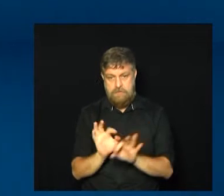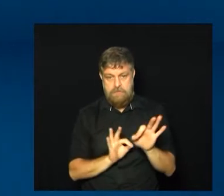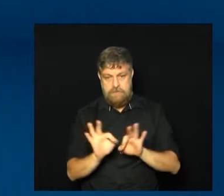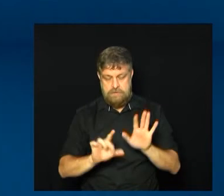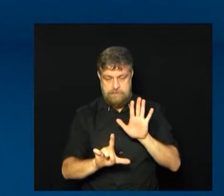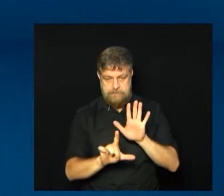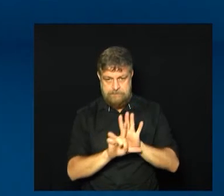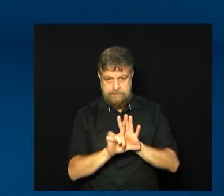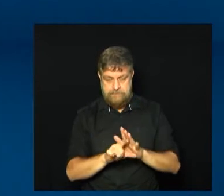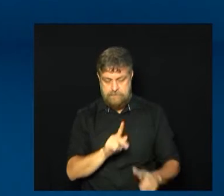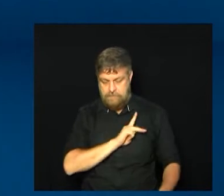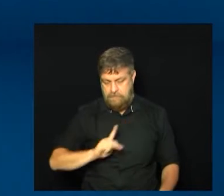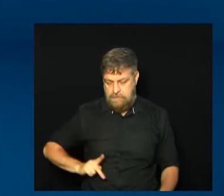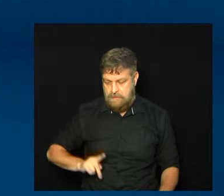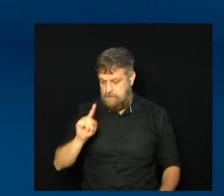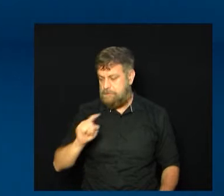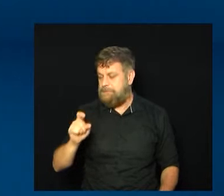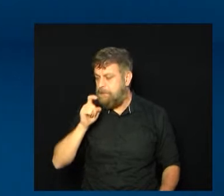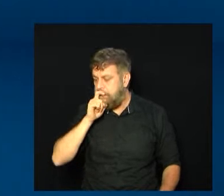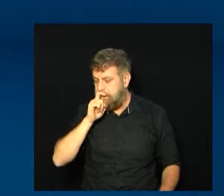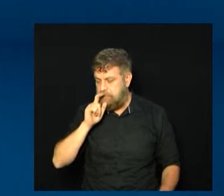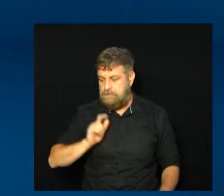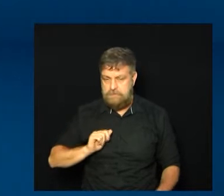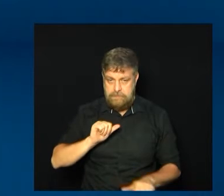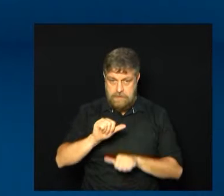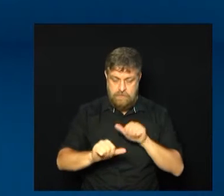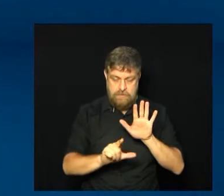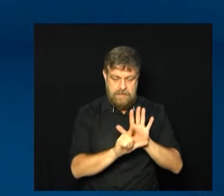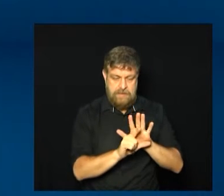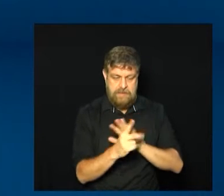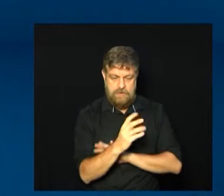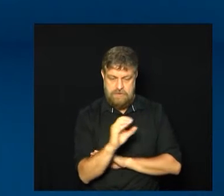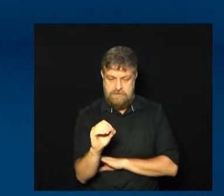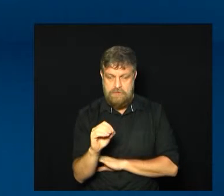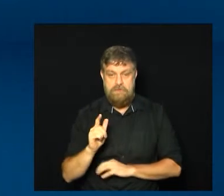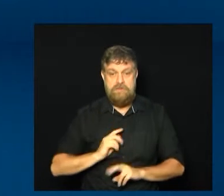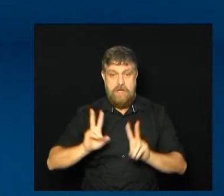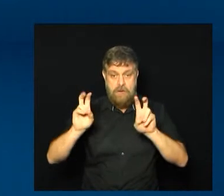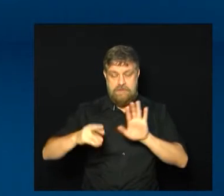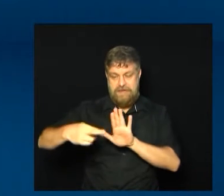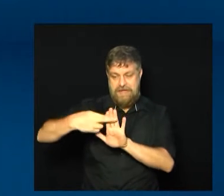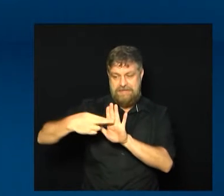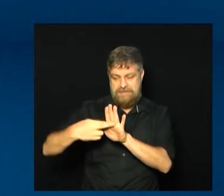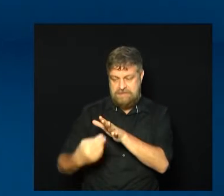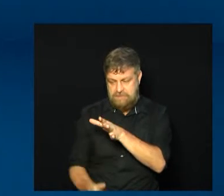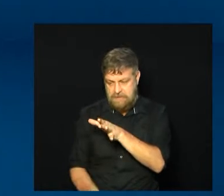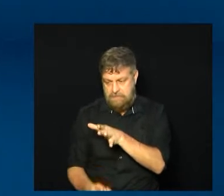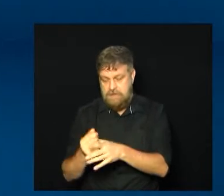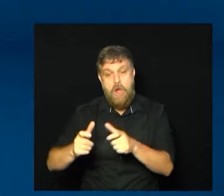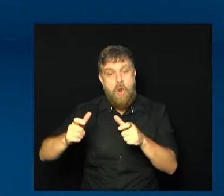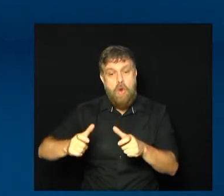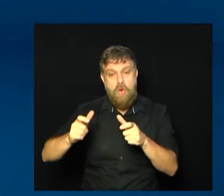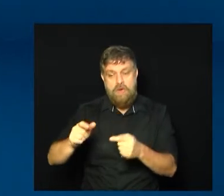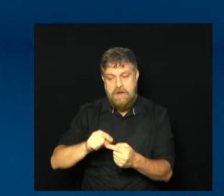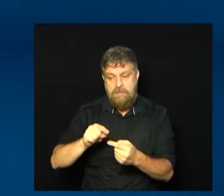do presidente da Câmara, o vereador Zé Carlos, que altera a Lei de 2000, que trata das normas para estabelecimentos destinados